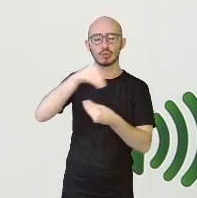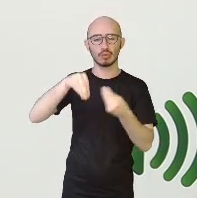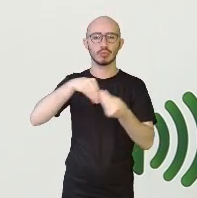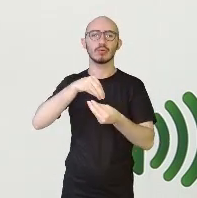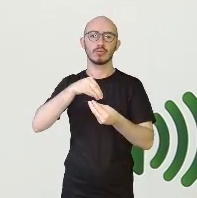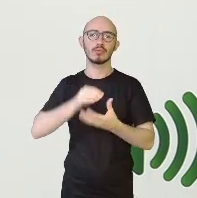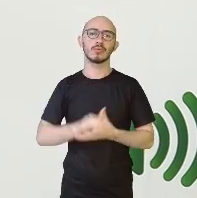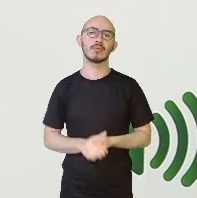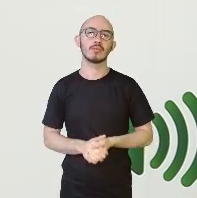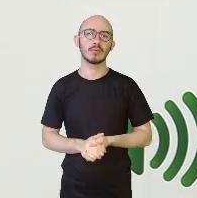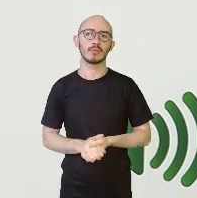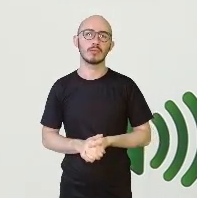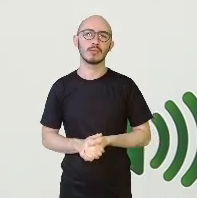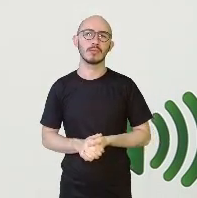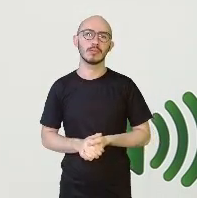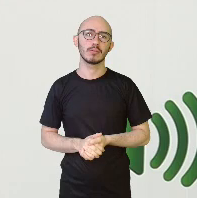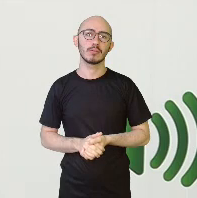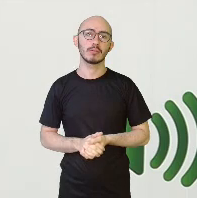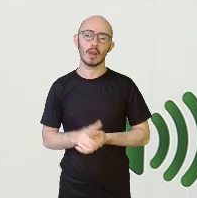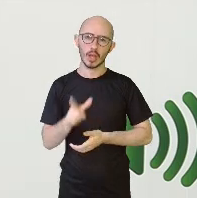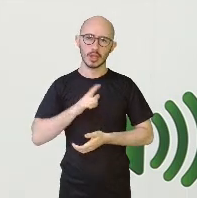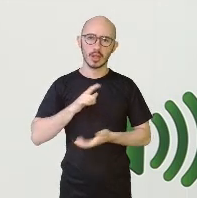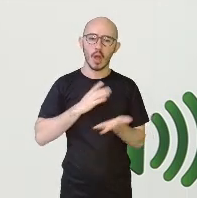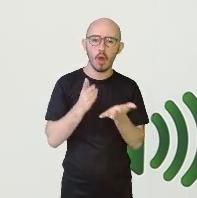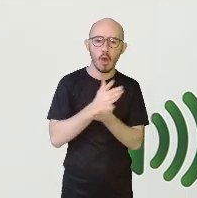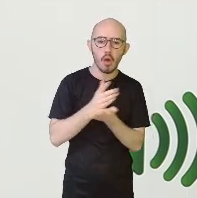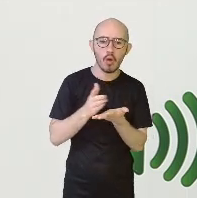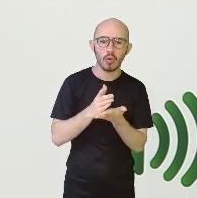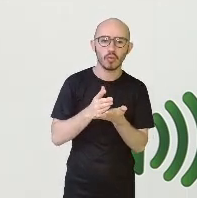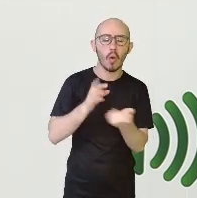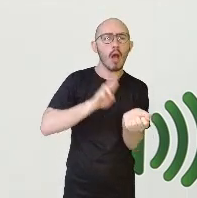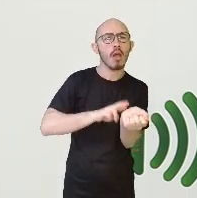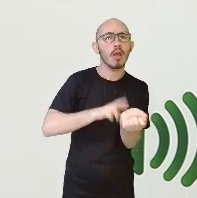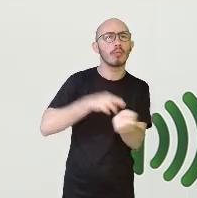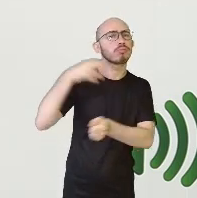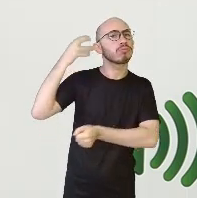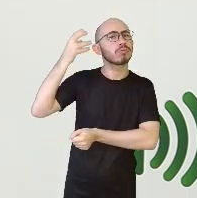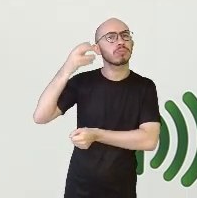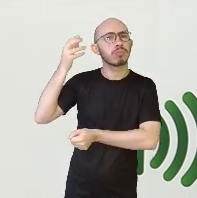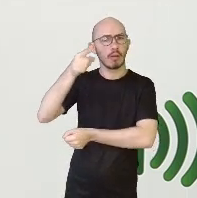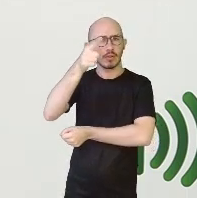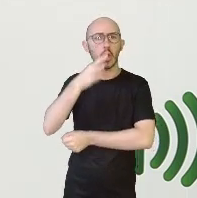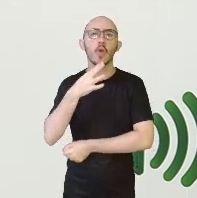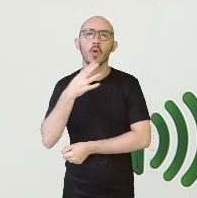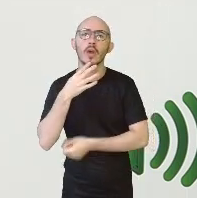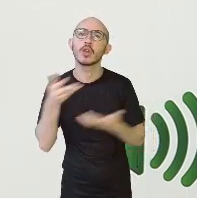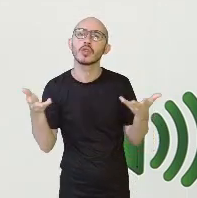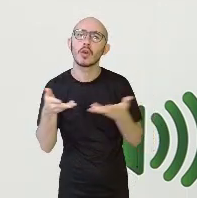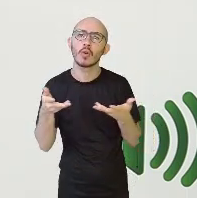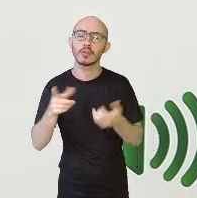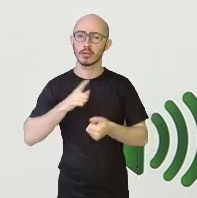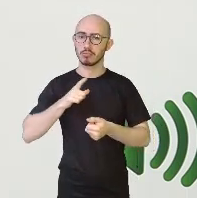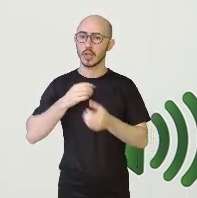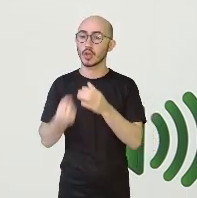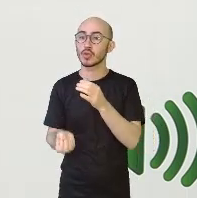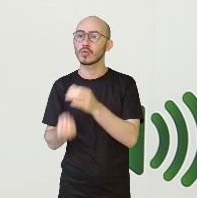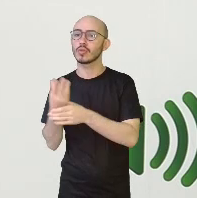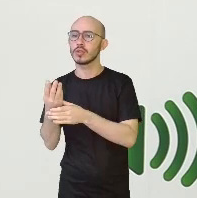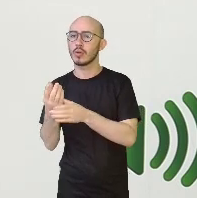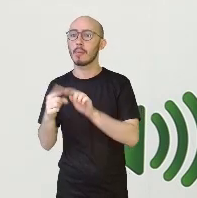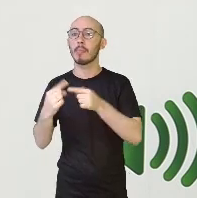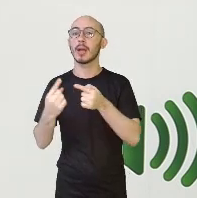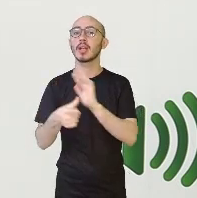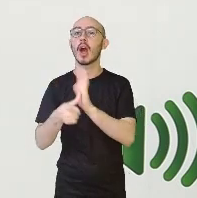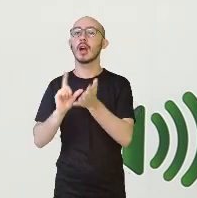ritmos. Tem algum ritmo que você conhece hoje, na atualidade, que surgiu a partir da mistura